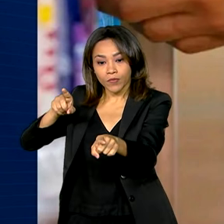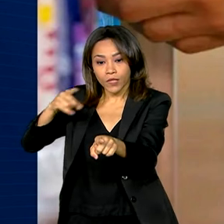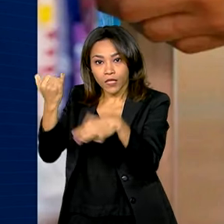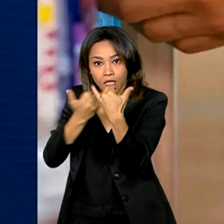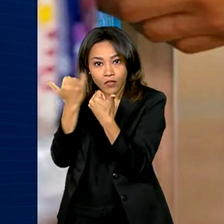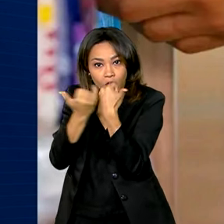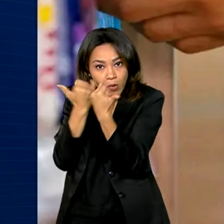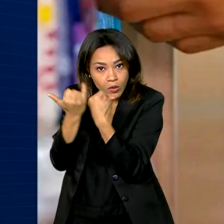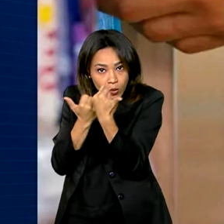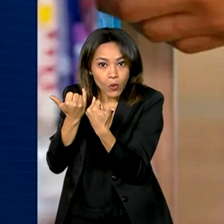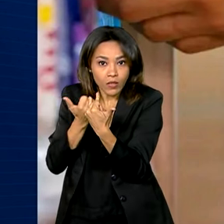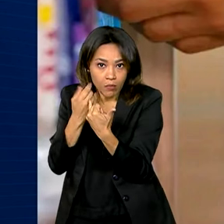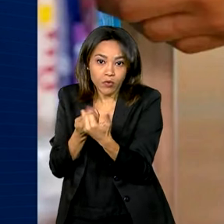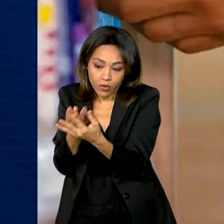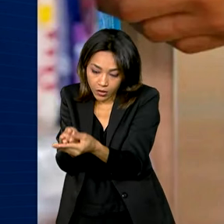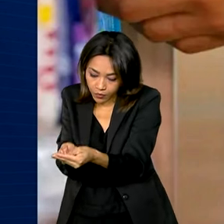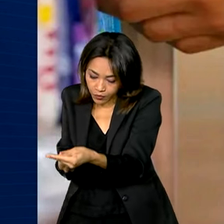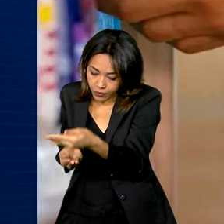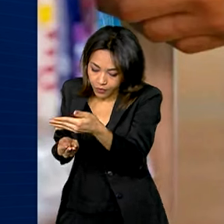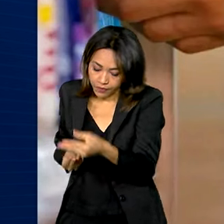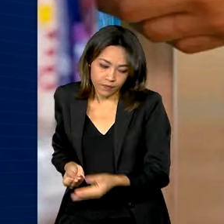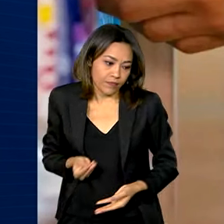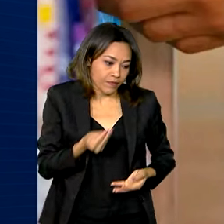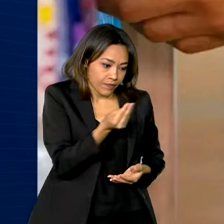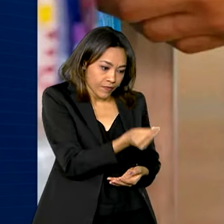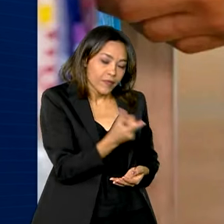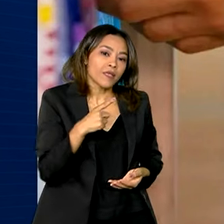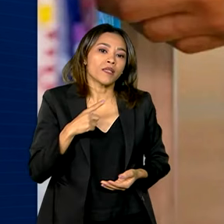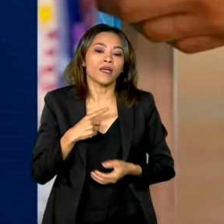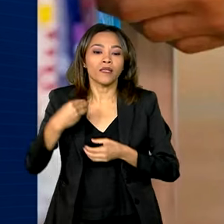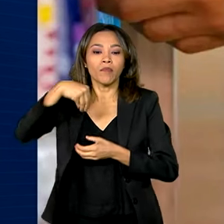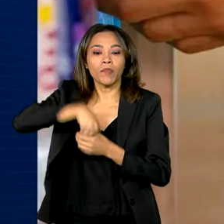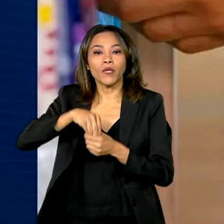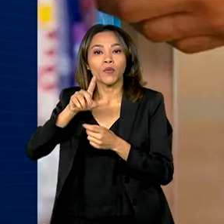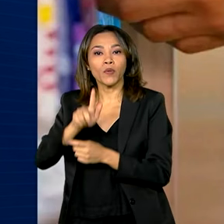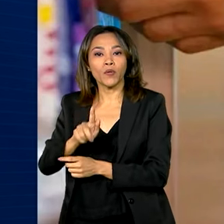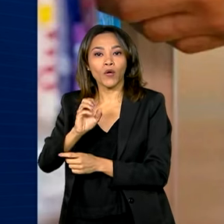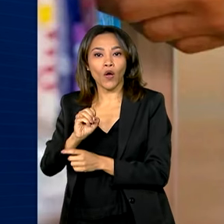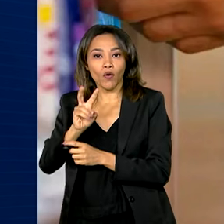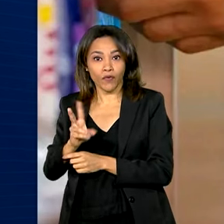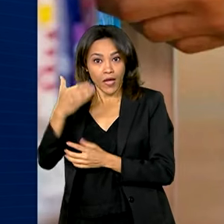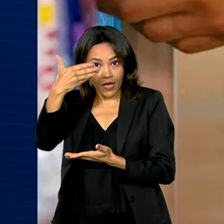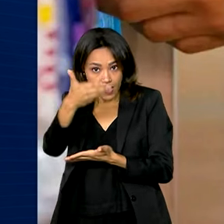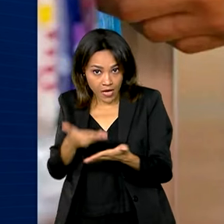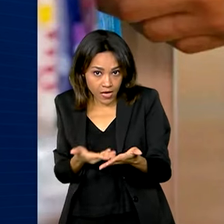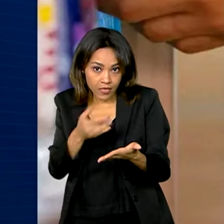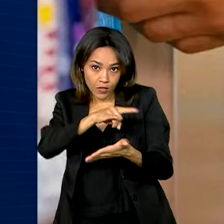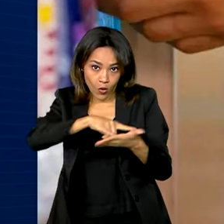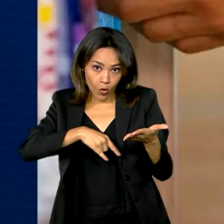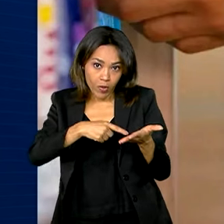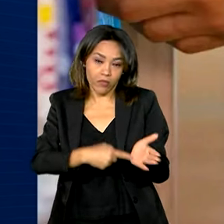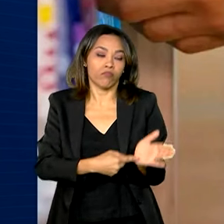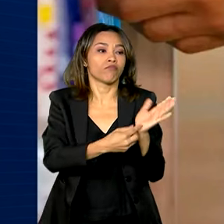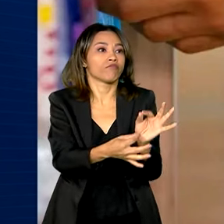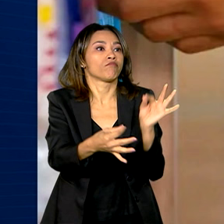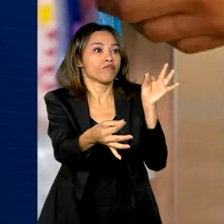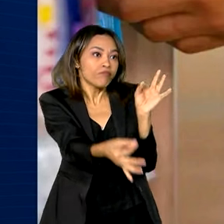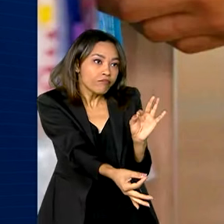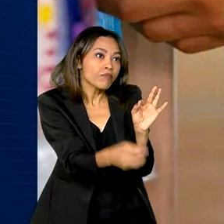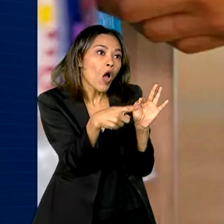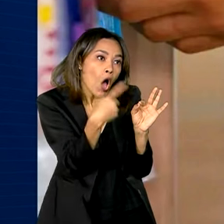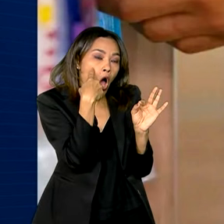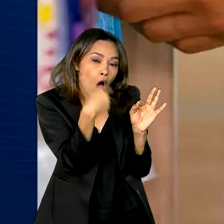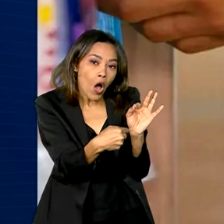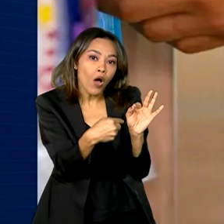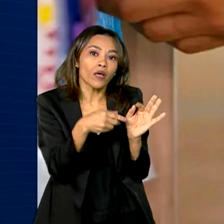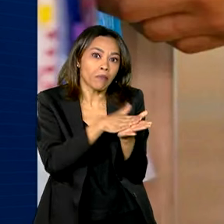do cadastro que a pessoa já tem no gov.br. Esse documento deverá ser apresentado na unidade do Farmácia Popular em